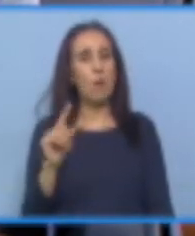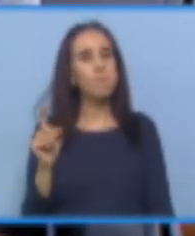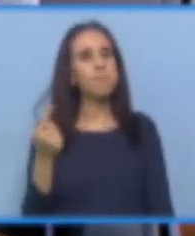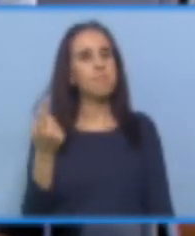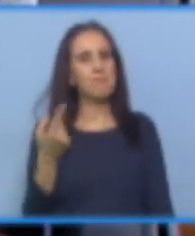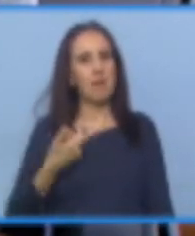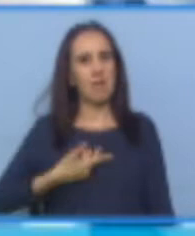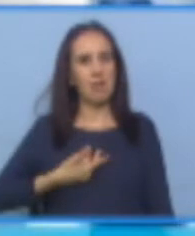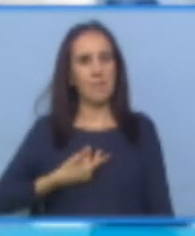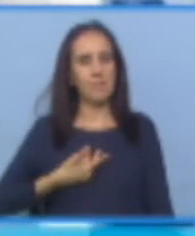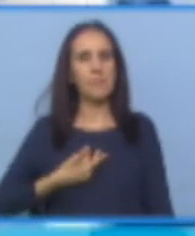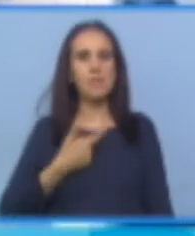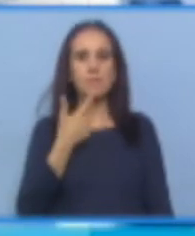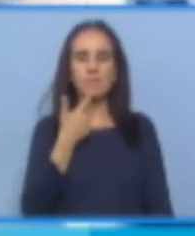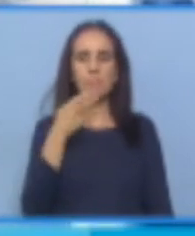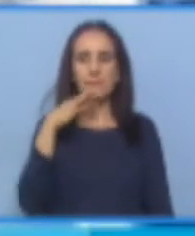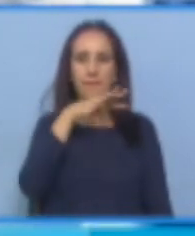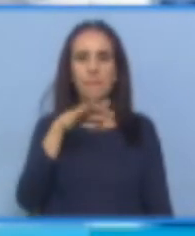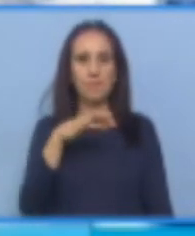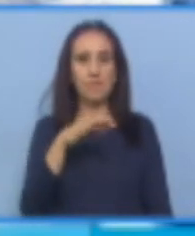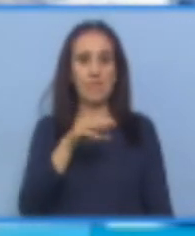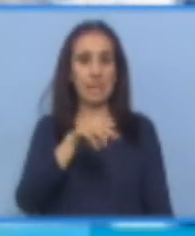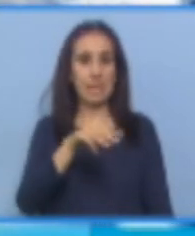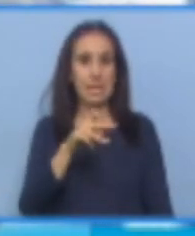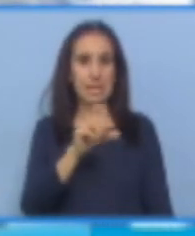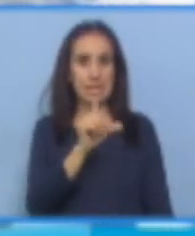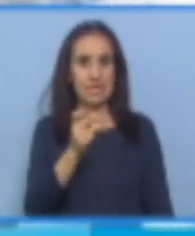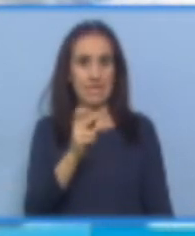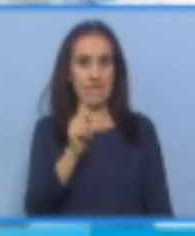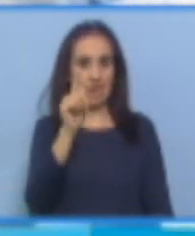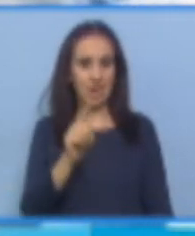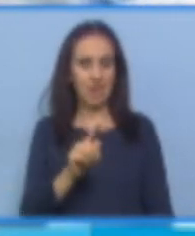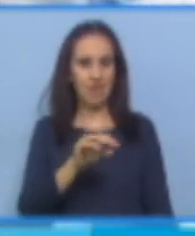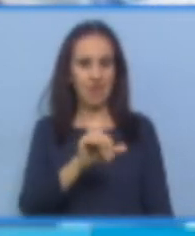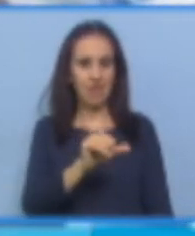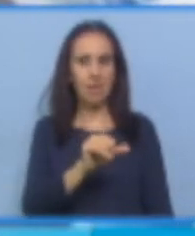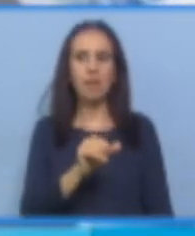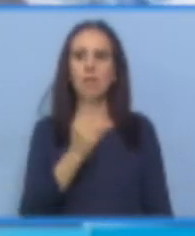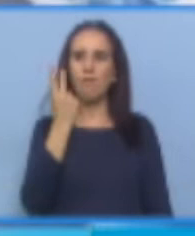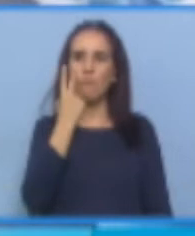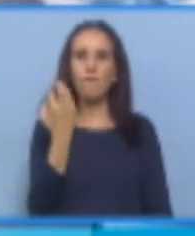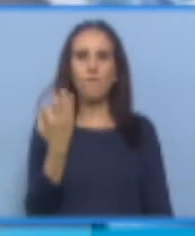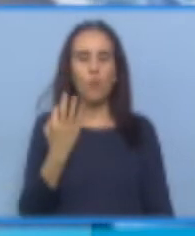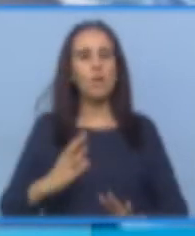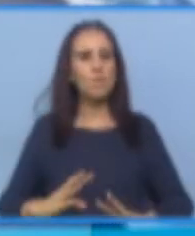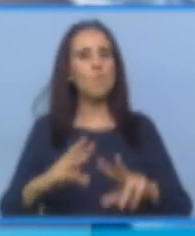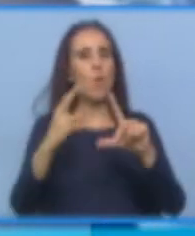ser. E perceber que a família de Nazaré também viveu e também